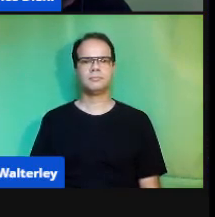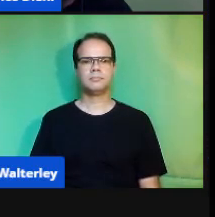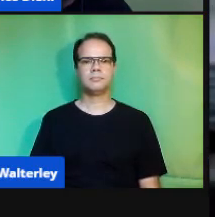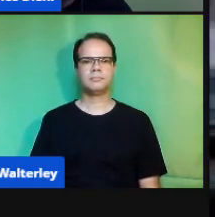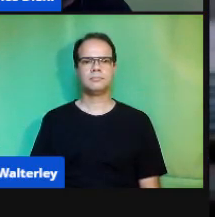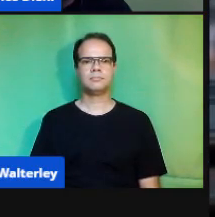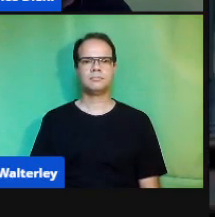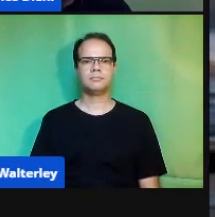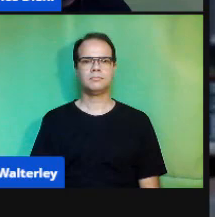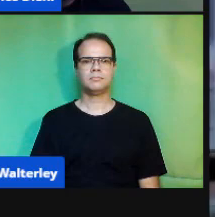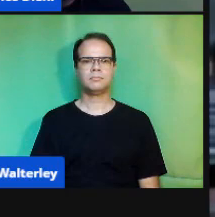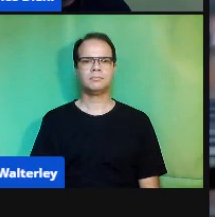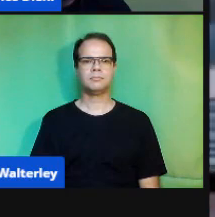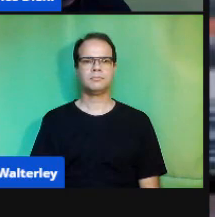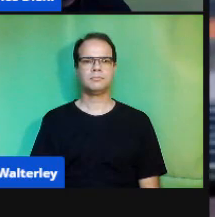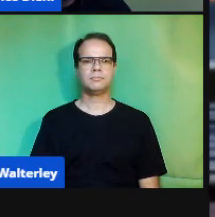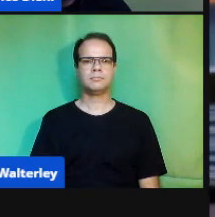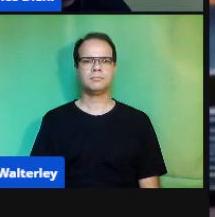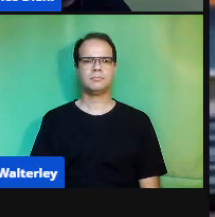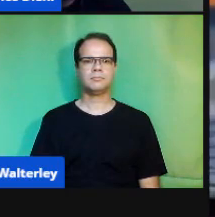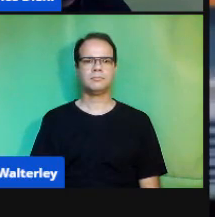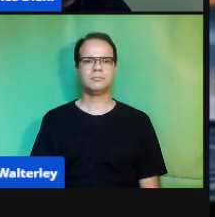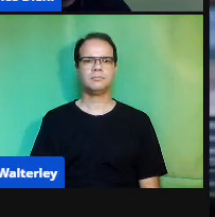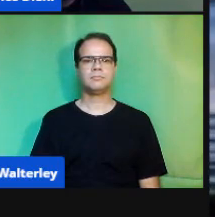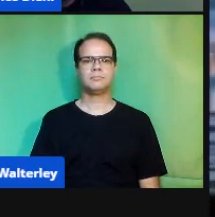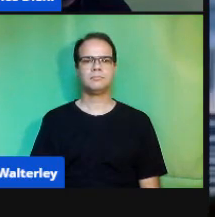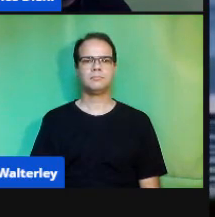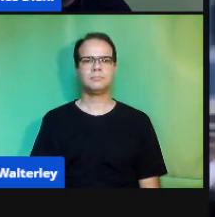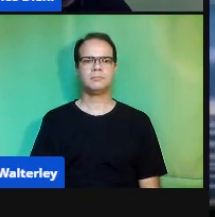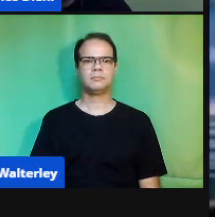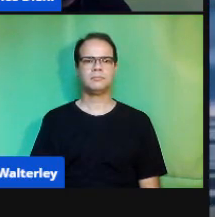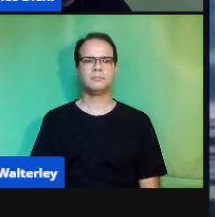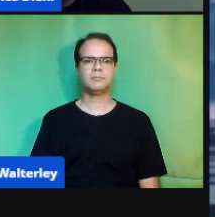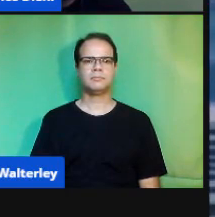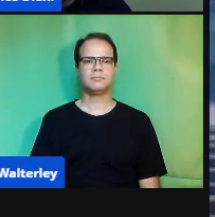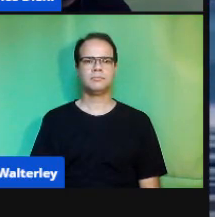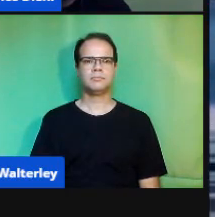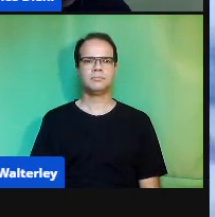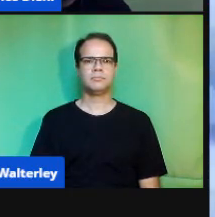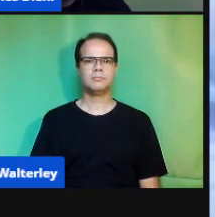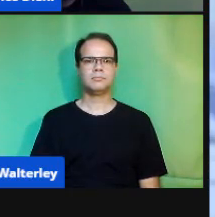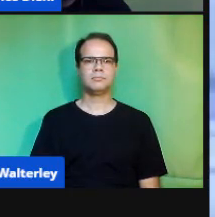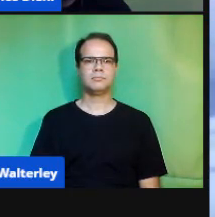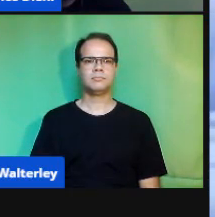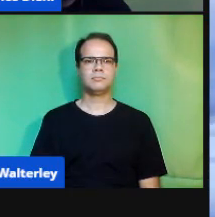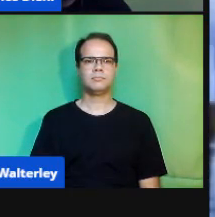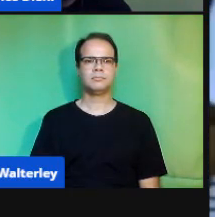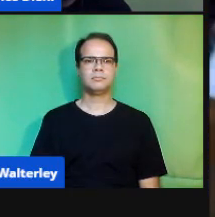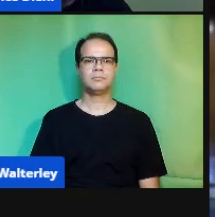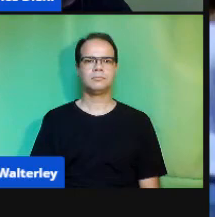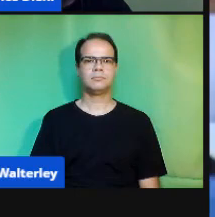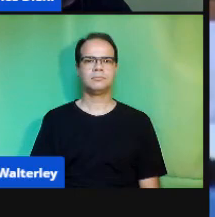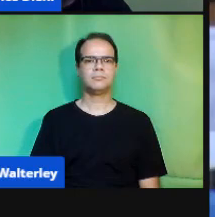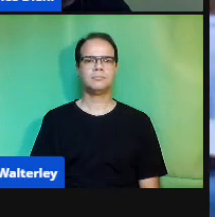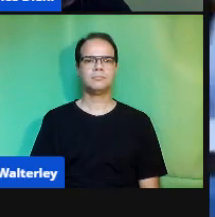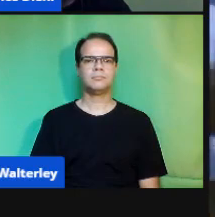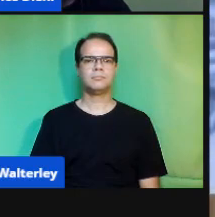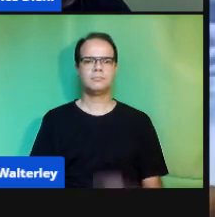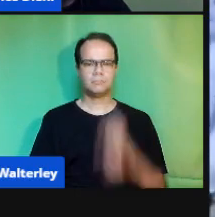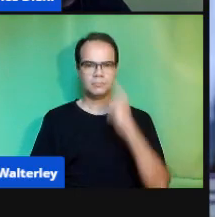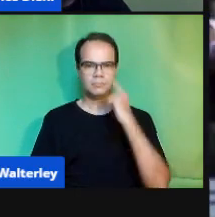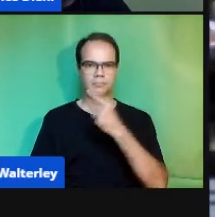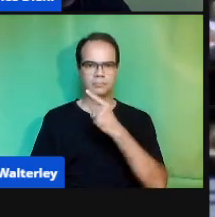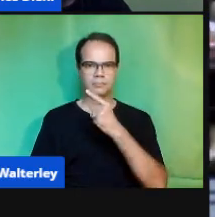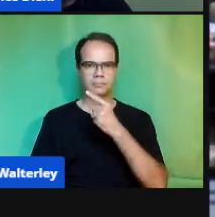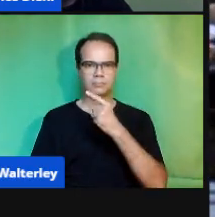Amolengar, adocicar, amaciar a cultura portuguesa. As amas tiveram essa função na